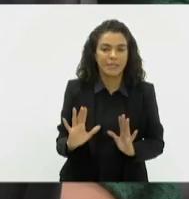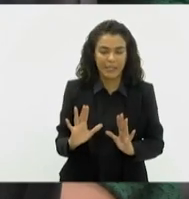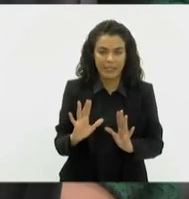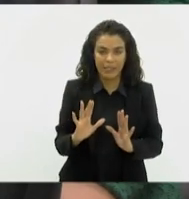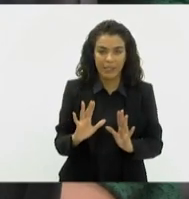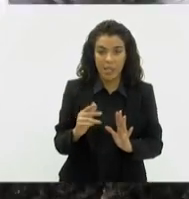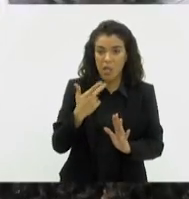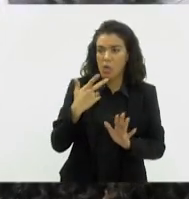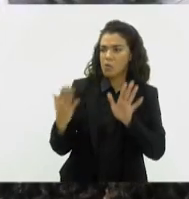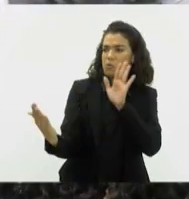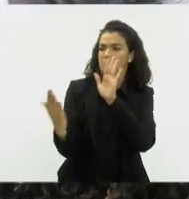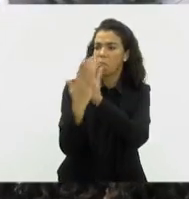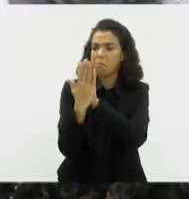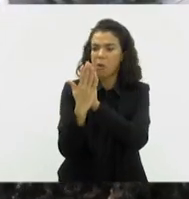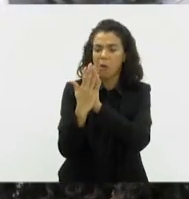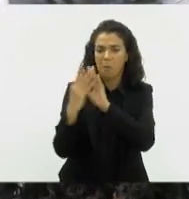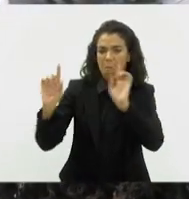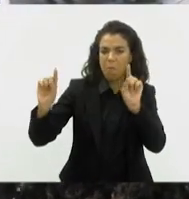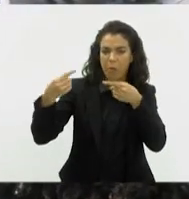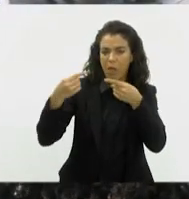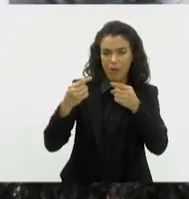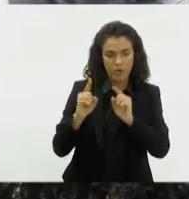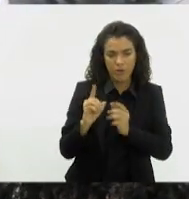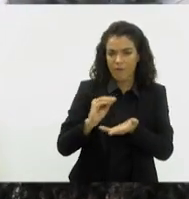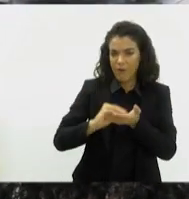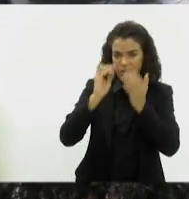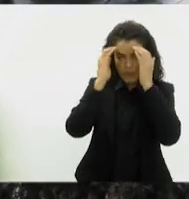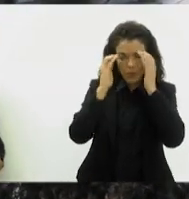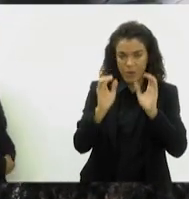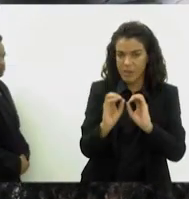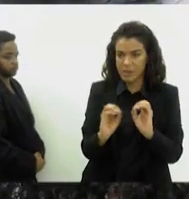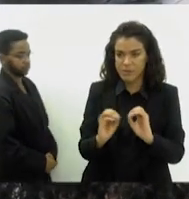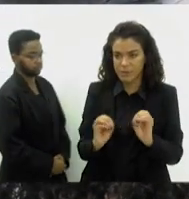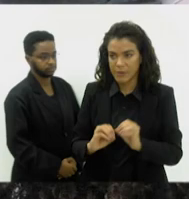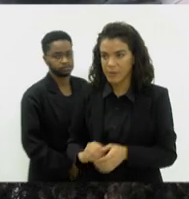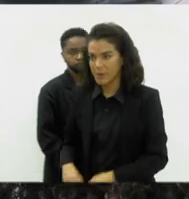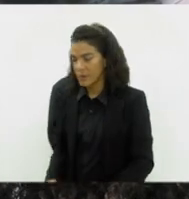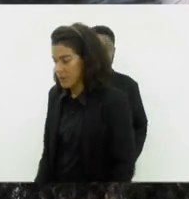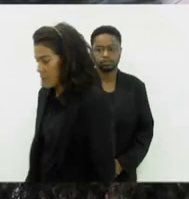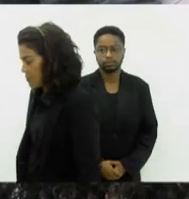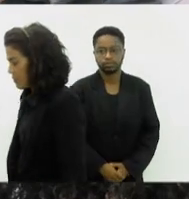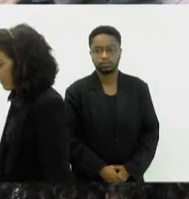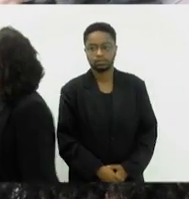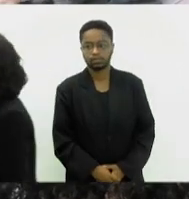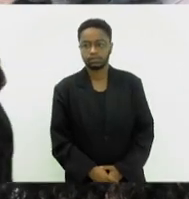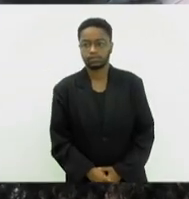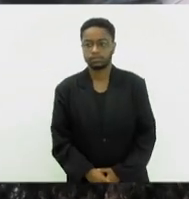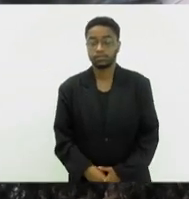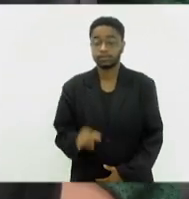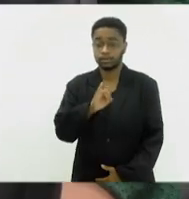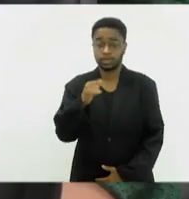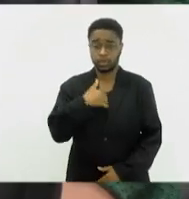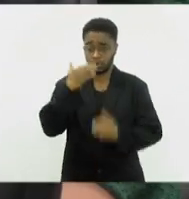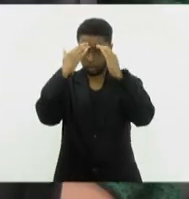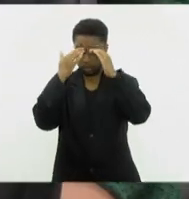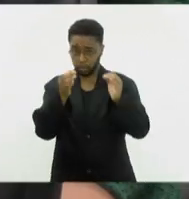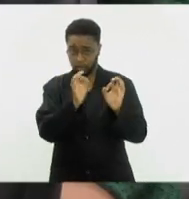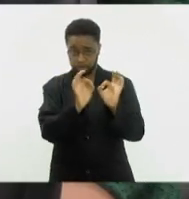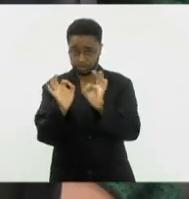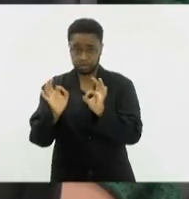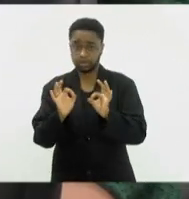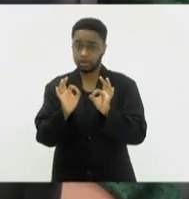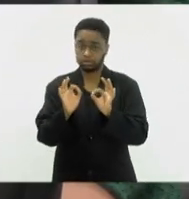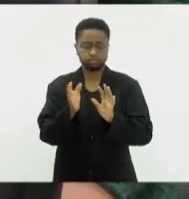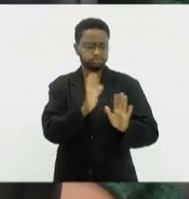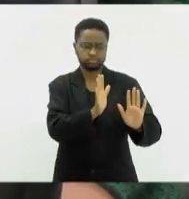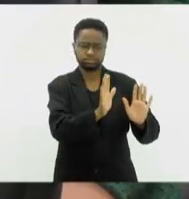estou afrontando o Erivelto. E ele não está sendo desrespeitoso com Vossa Excelência, de maneira nenhuma. Se eu estiver sendo, Vossa Excelência. De forma alguma, Vossa Excelência. Eu tô sendo, de forma alguma. Eu só